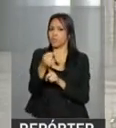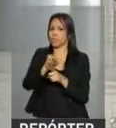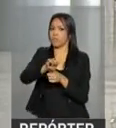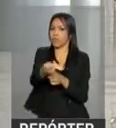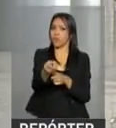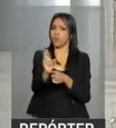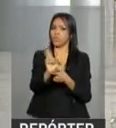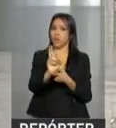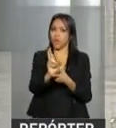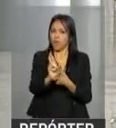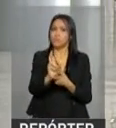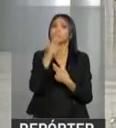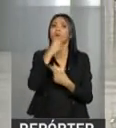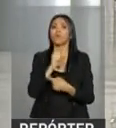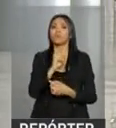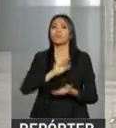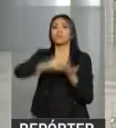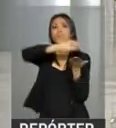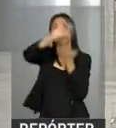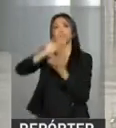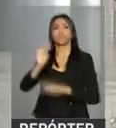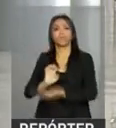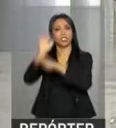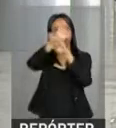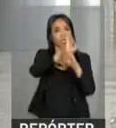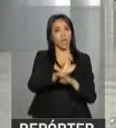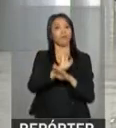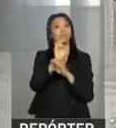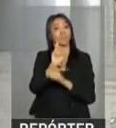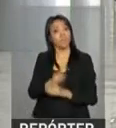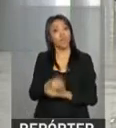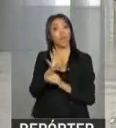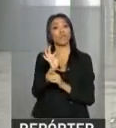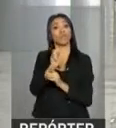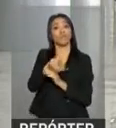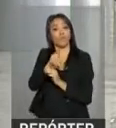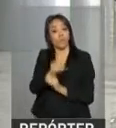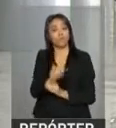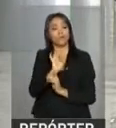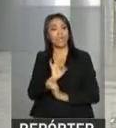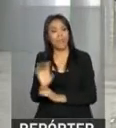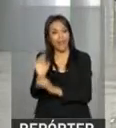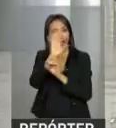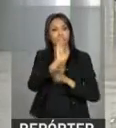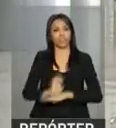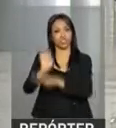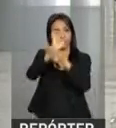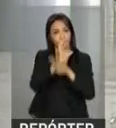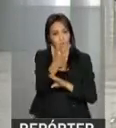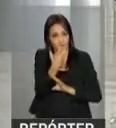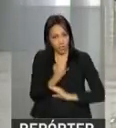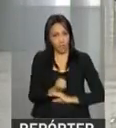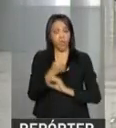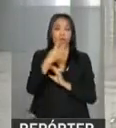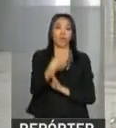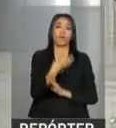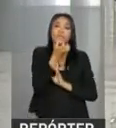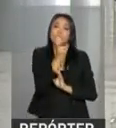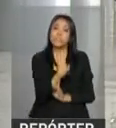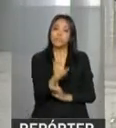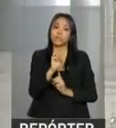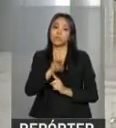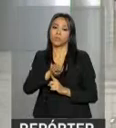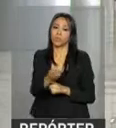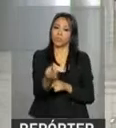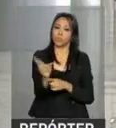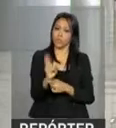reais para os estados, para os fundos penitenciários dos estados. Cada estado deve receber cerca de 45 milhões de reais.